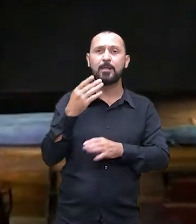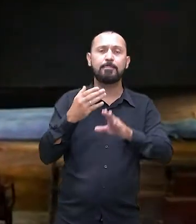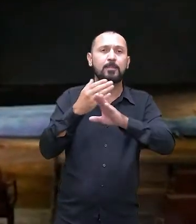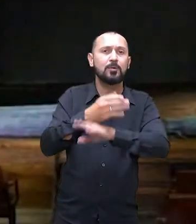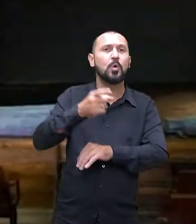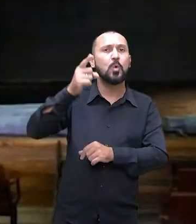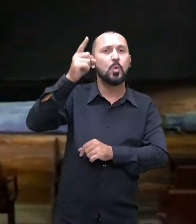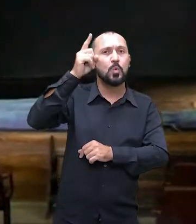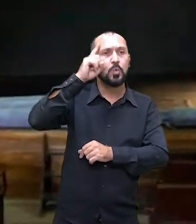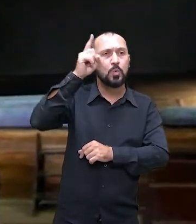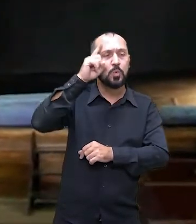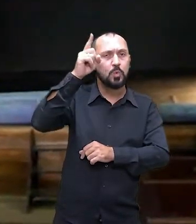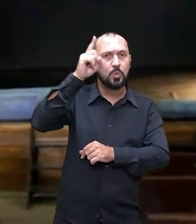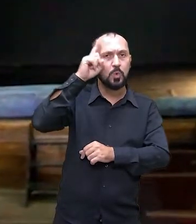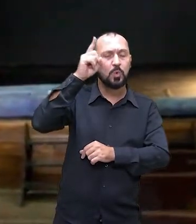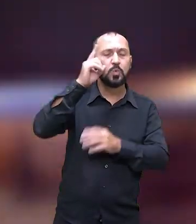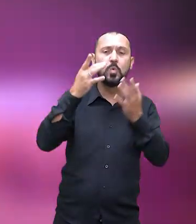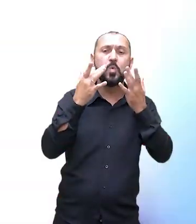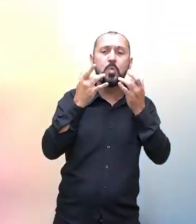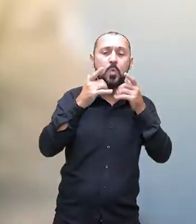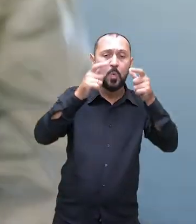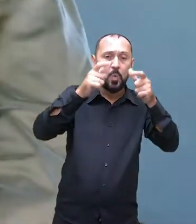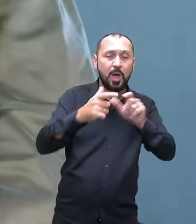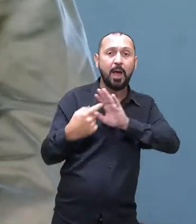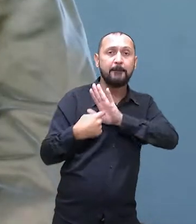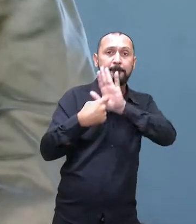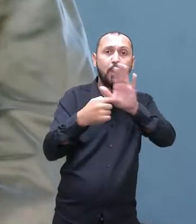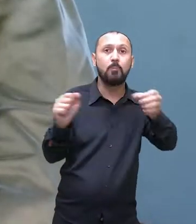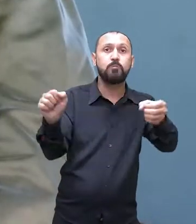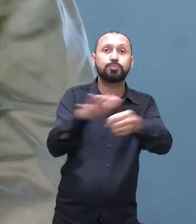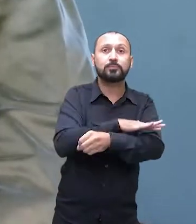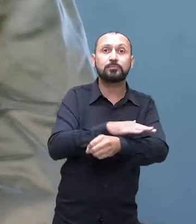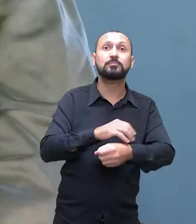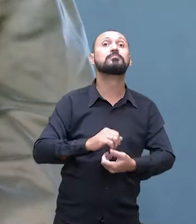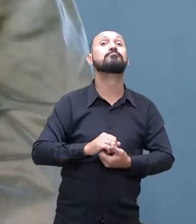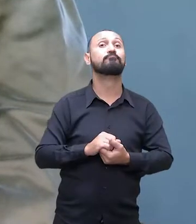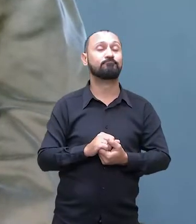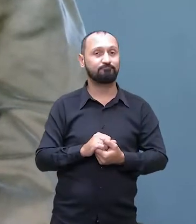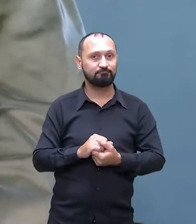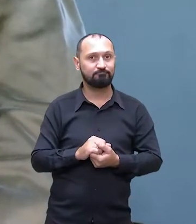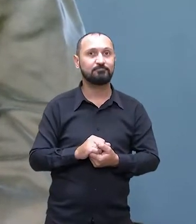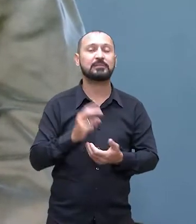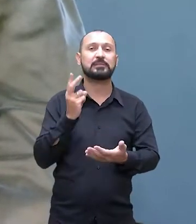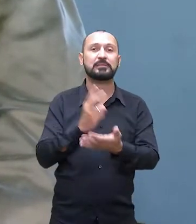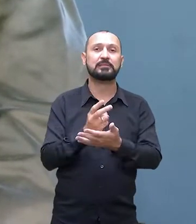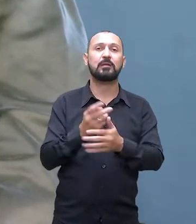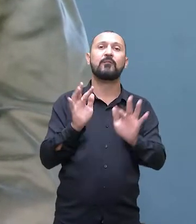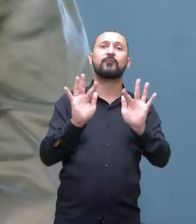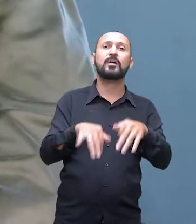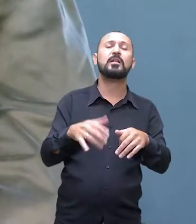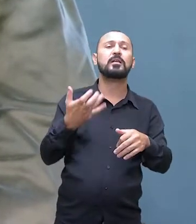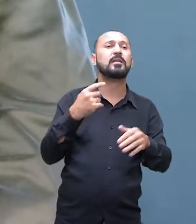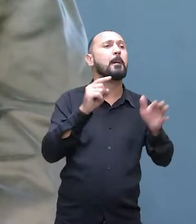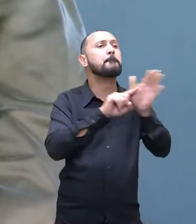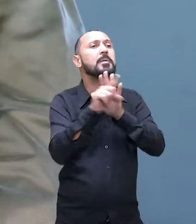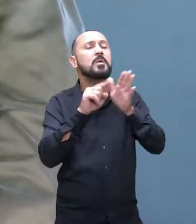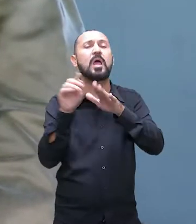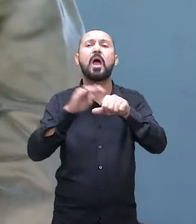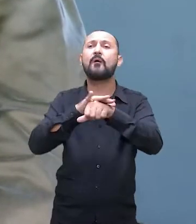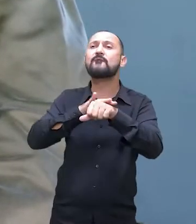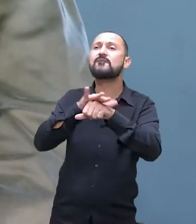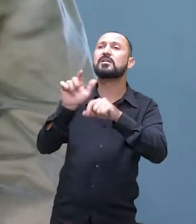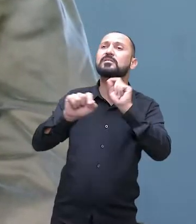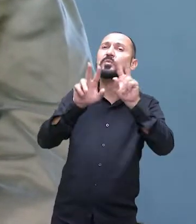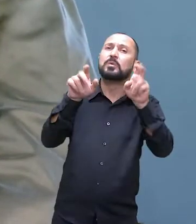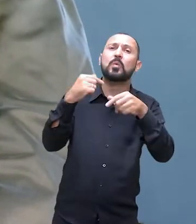você via todos os teatros ou os espaços em que a gente apresentou lotados. E terminando, as pessoas querendo entender mais